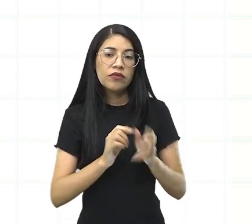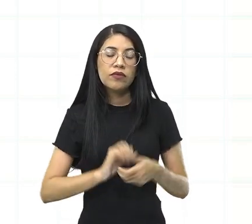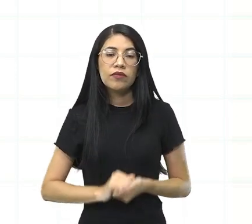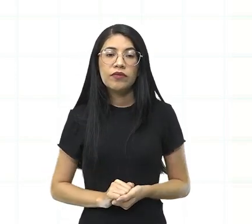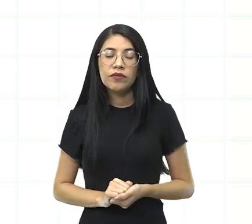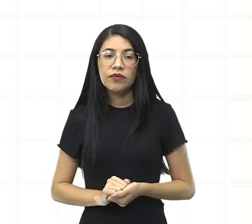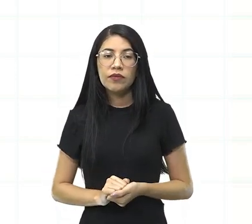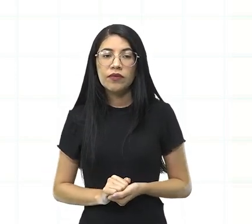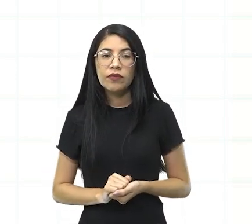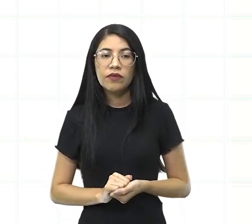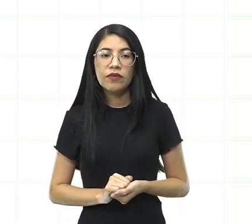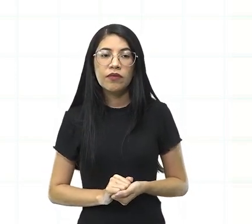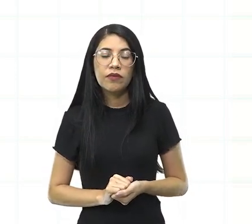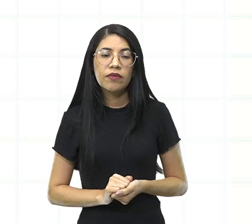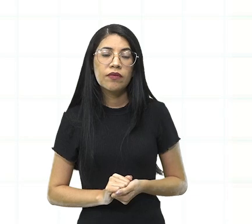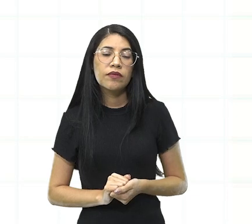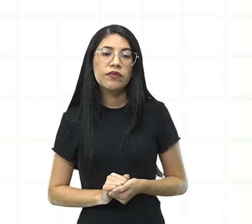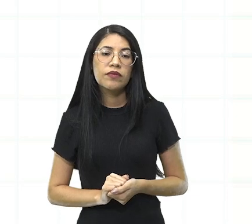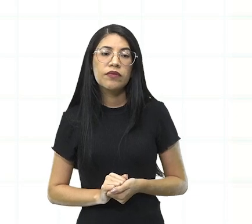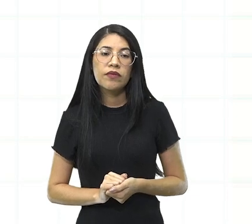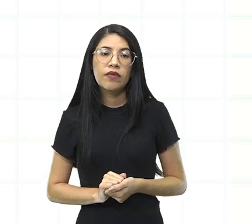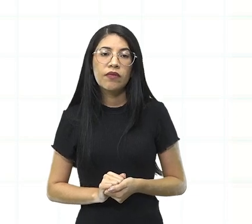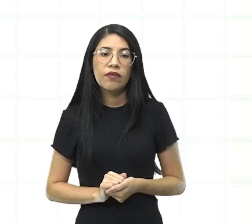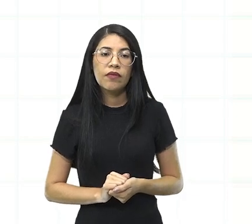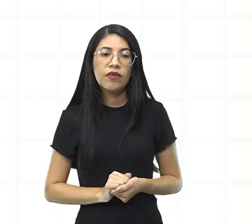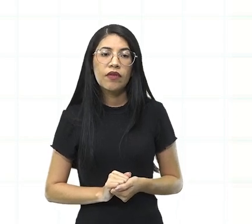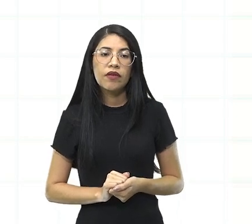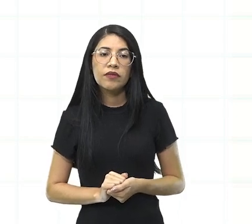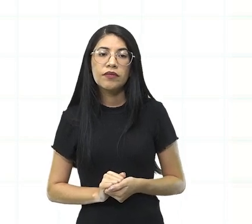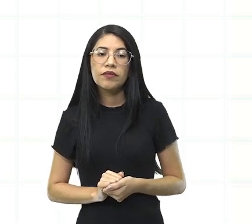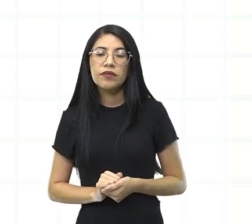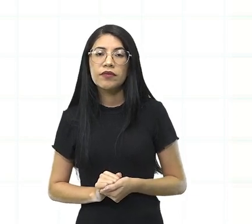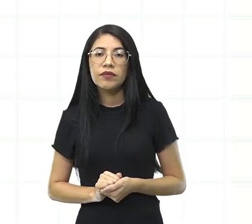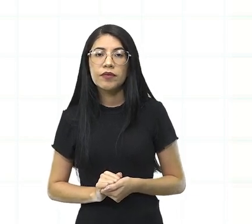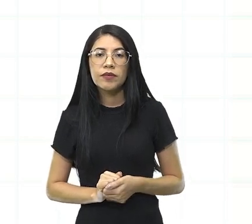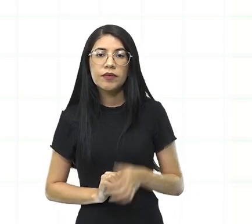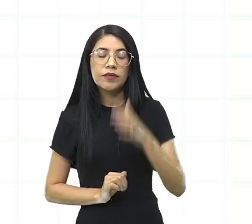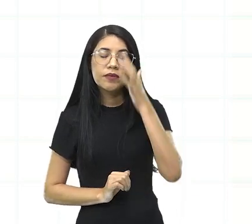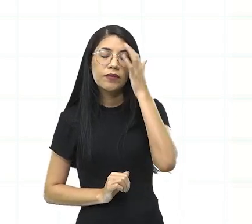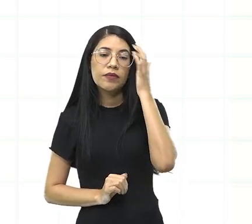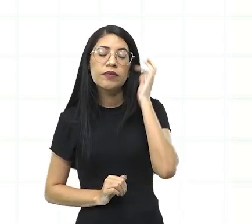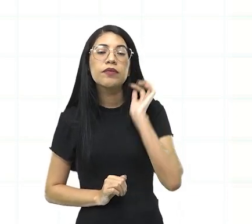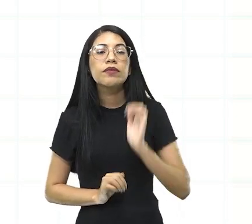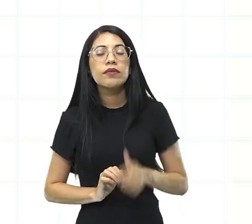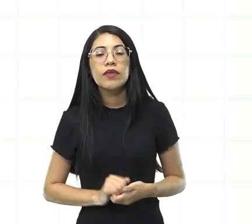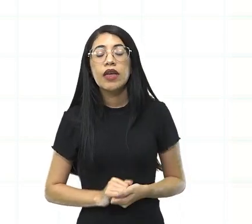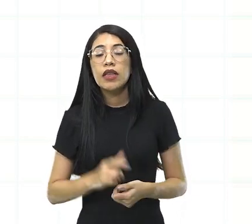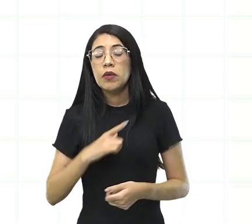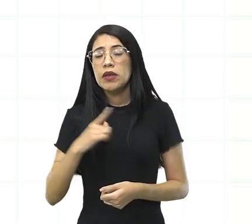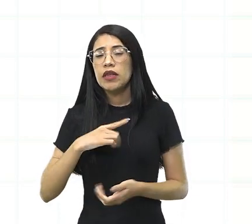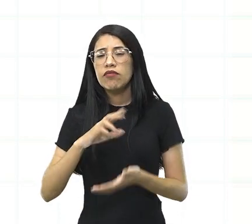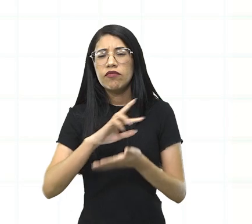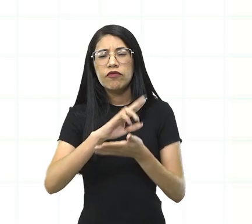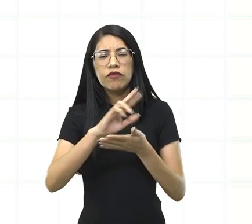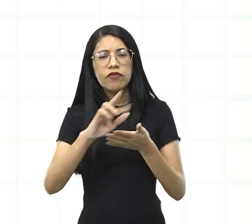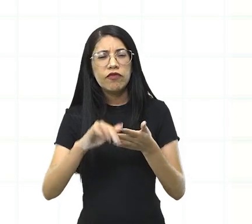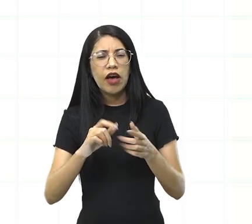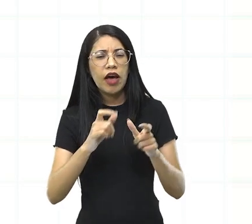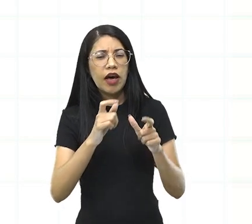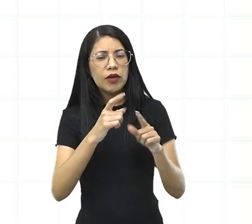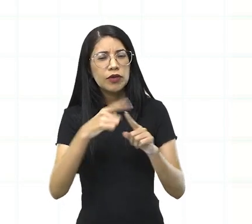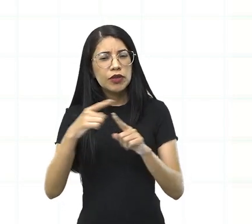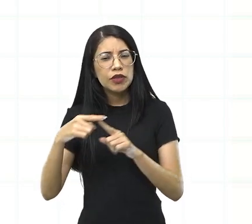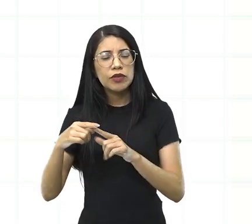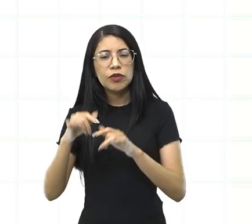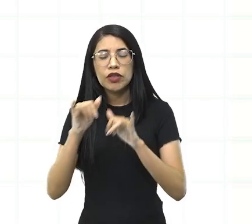Sobre aquela propaganda que está sendo difundida ali. Então, a propaganda ela é presente em diferentes veículos de